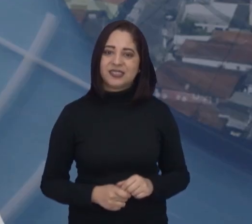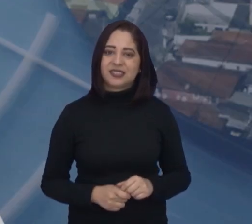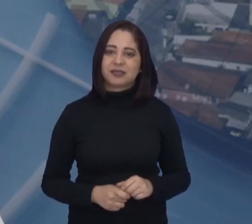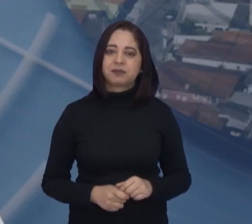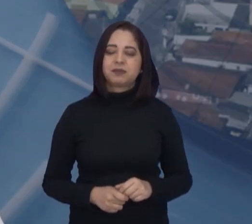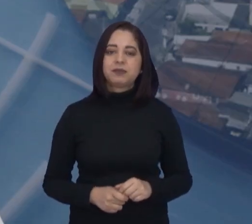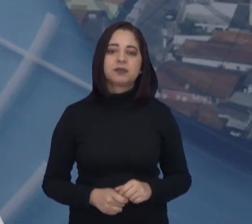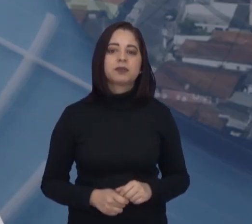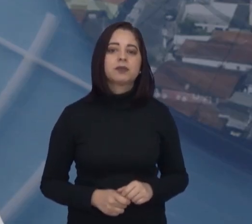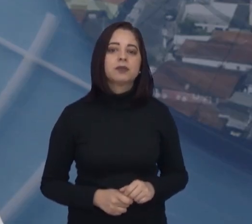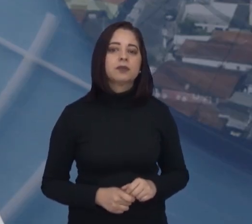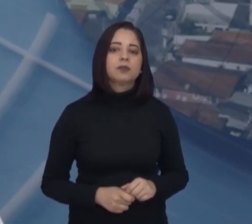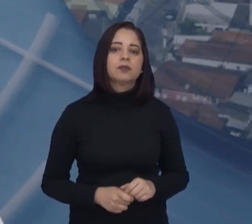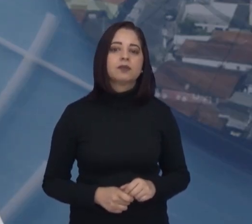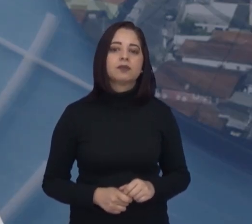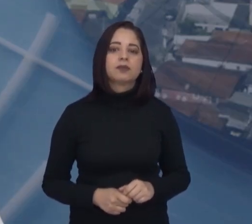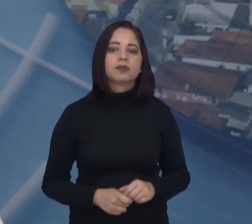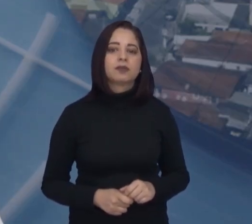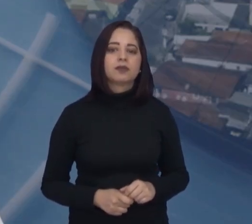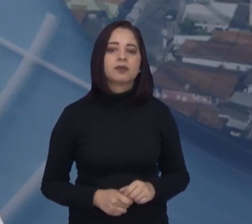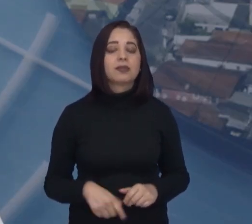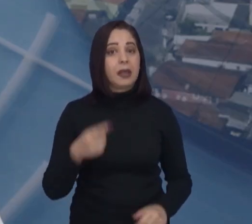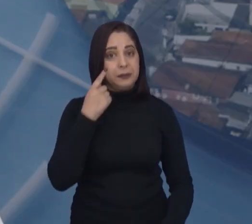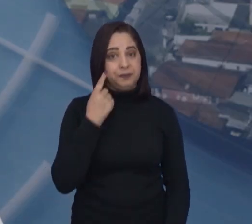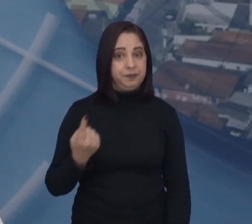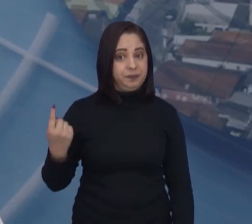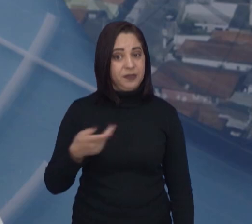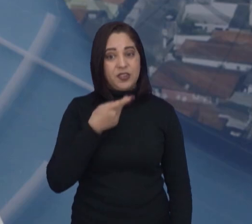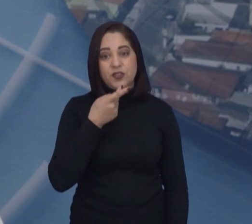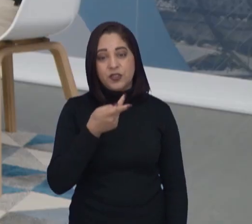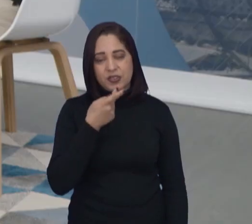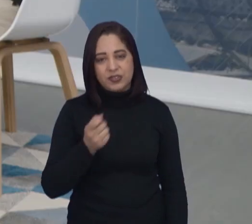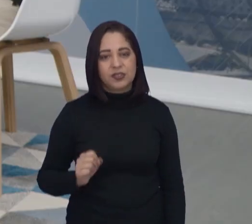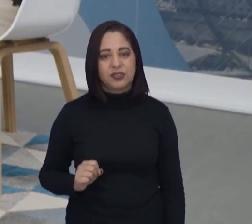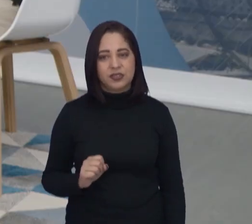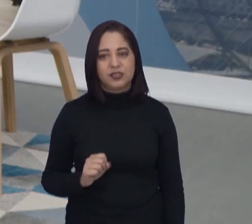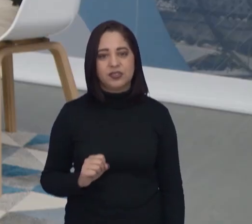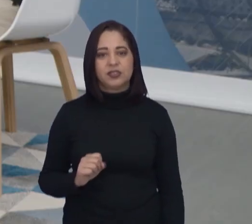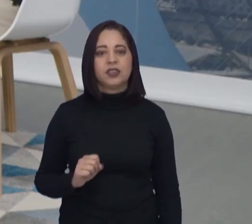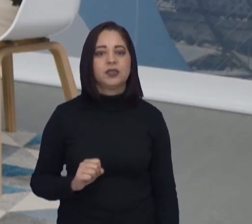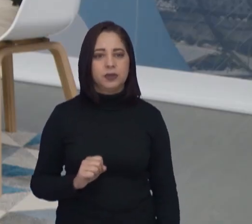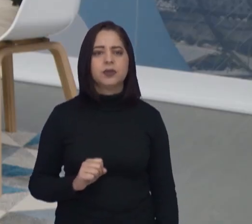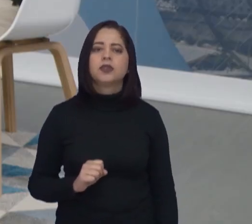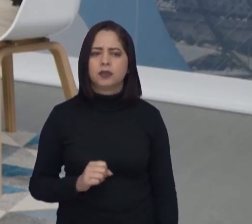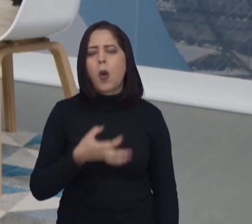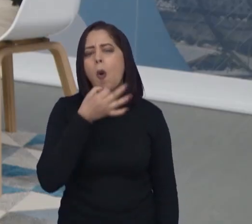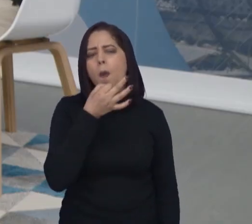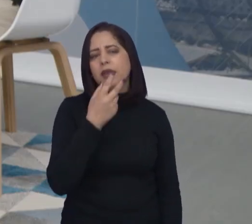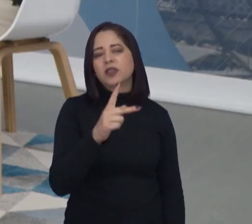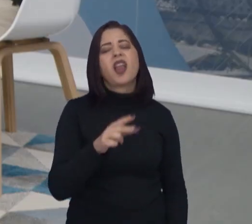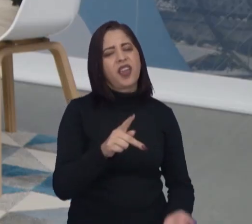retornar aqui com o Rafael. Rafael, a Victória falando, né, do fato que ela acredita que muitos